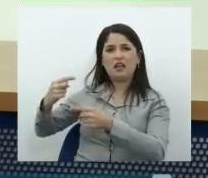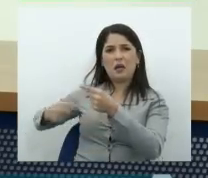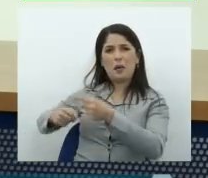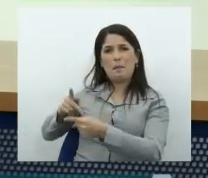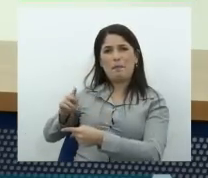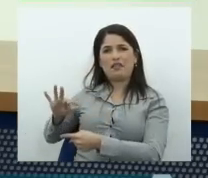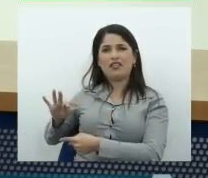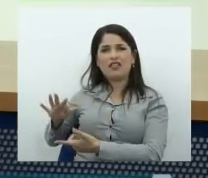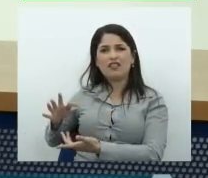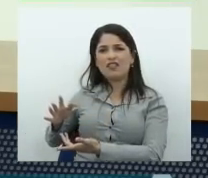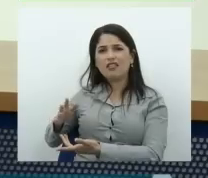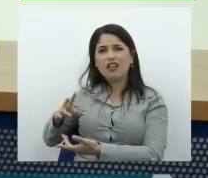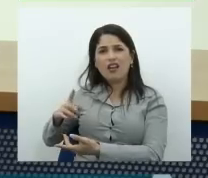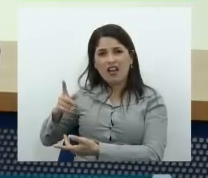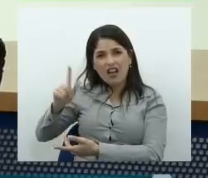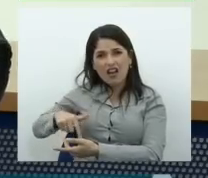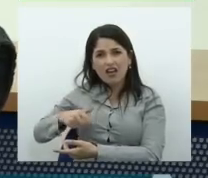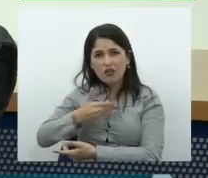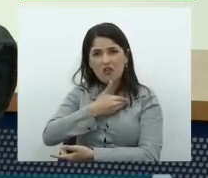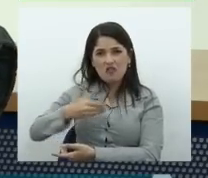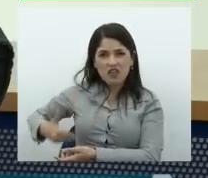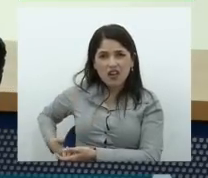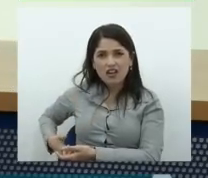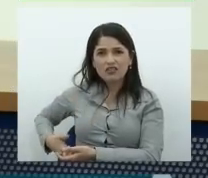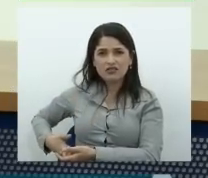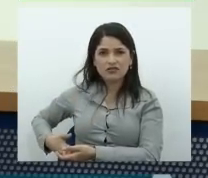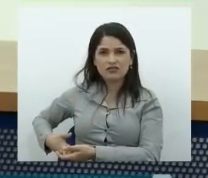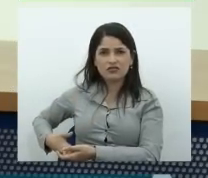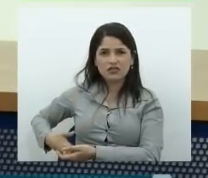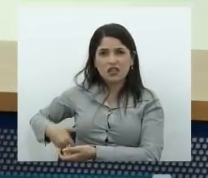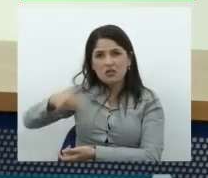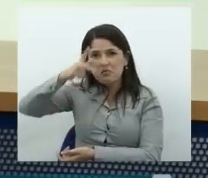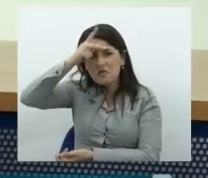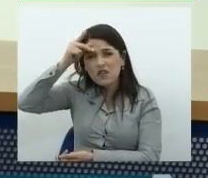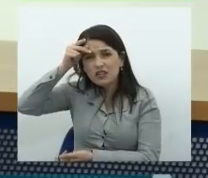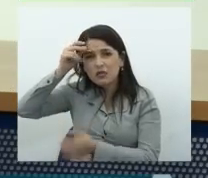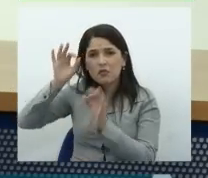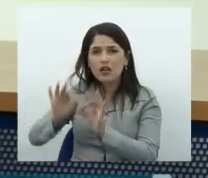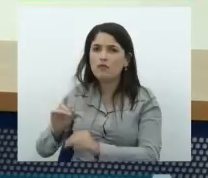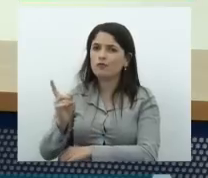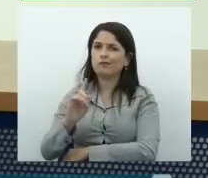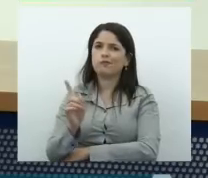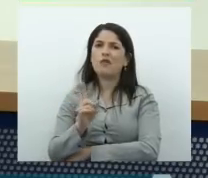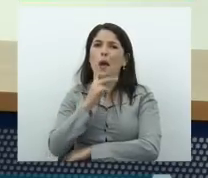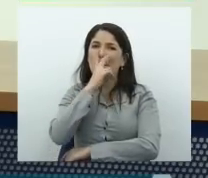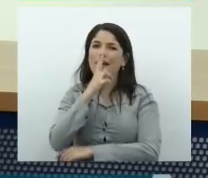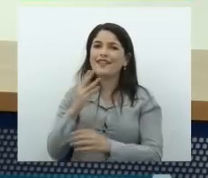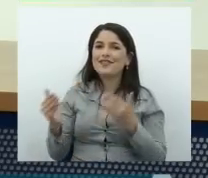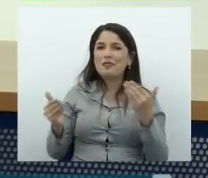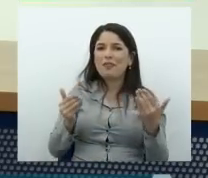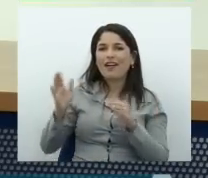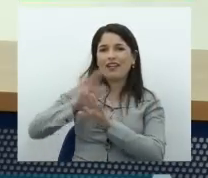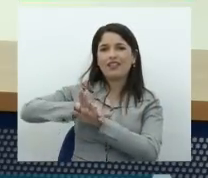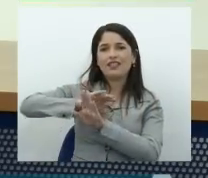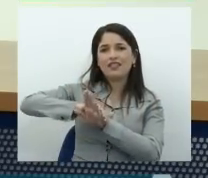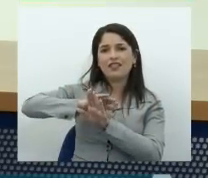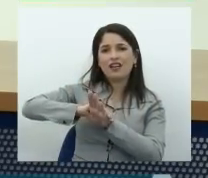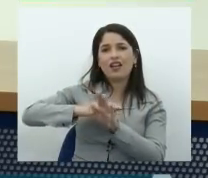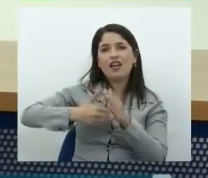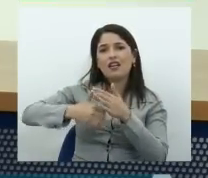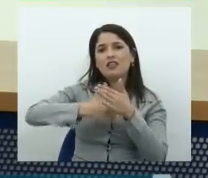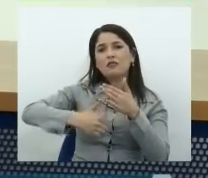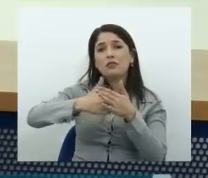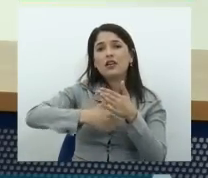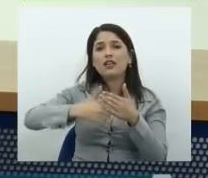que traz, inclusive, secretários incompetentes, como é na questão do transporte da cidade de Guarulhos. Nós vemos hoje,